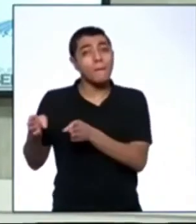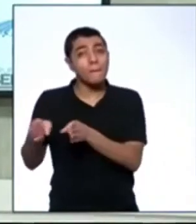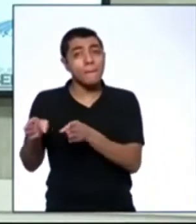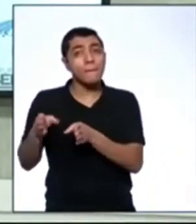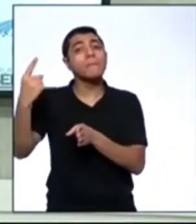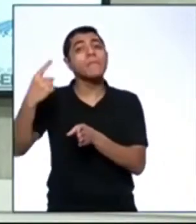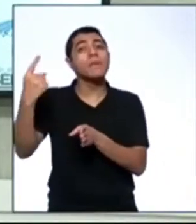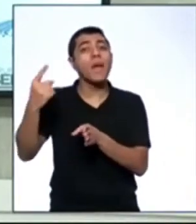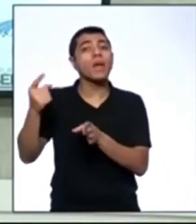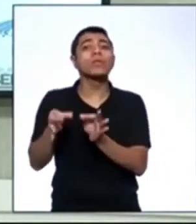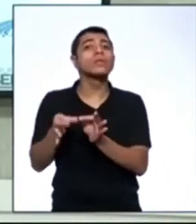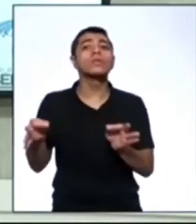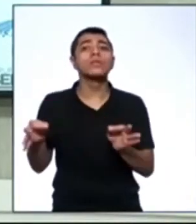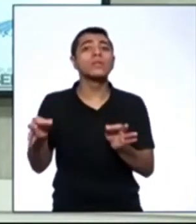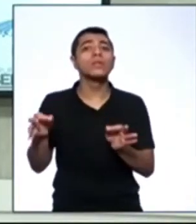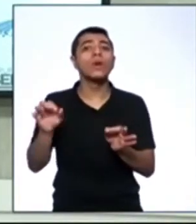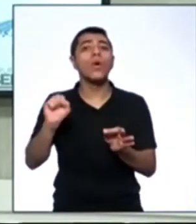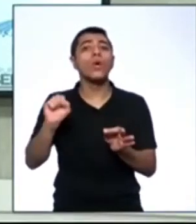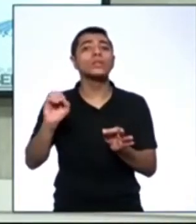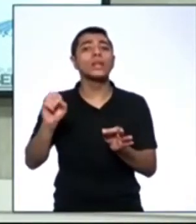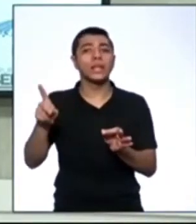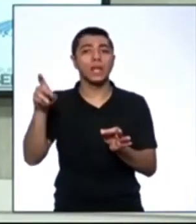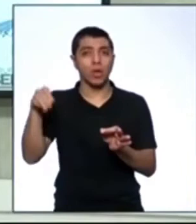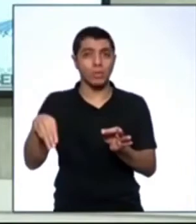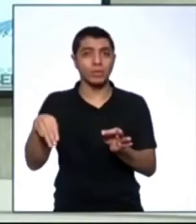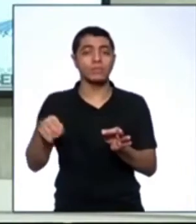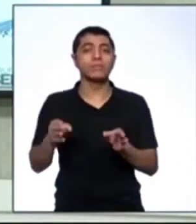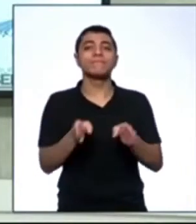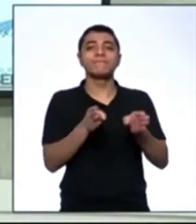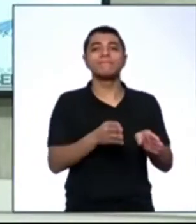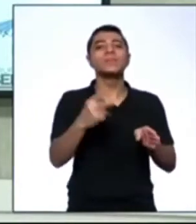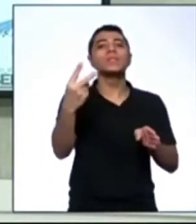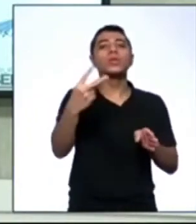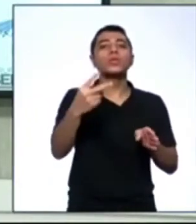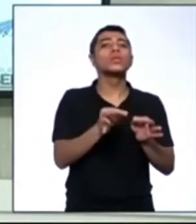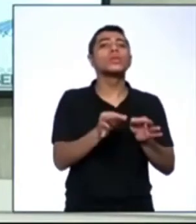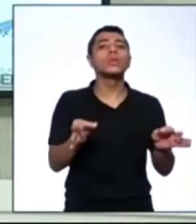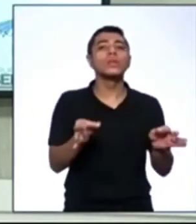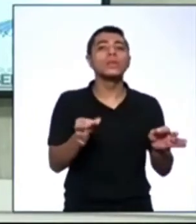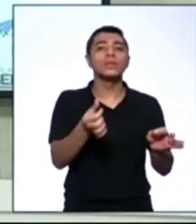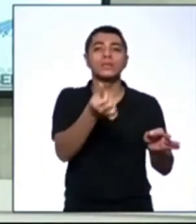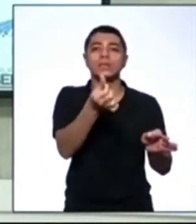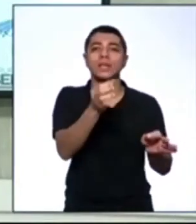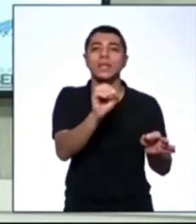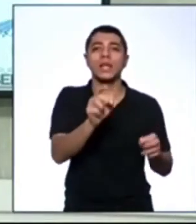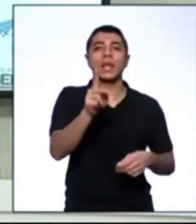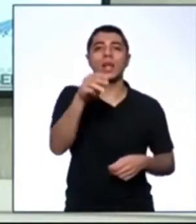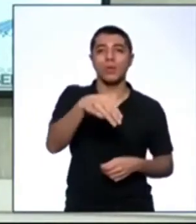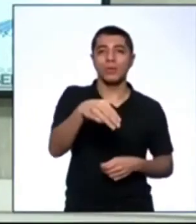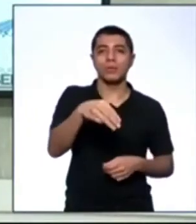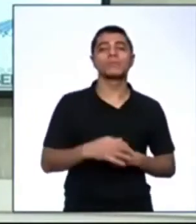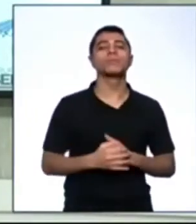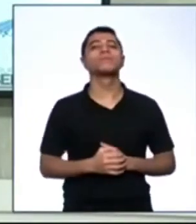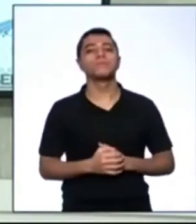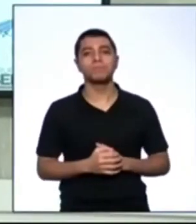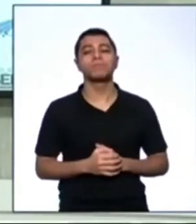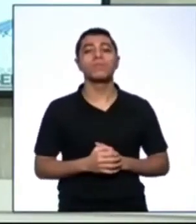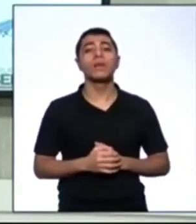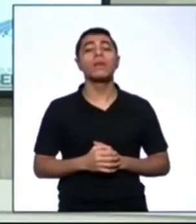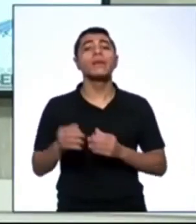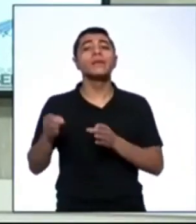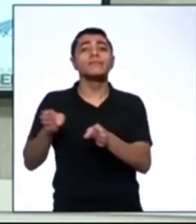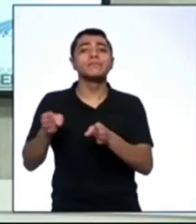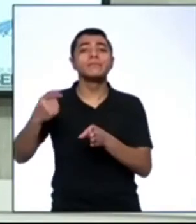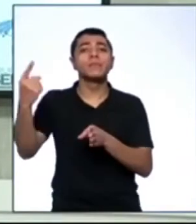outra etapa que tem 60 km de extensão. Ele dá as velocidades máximas em cada trecho. Com